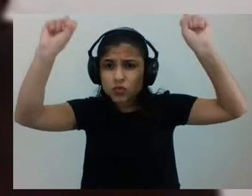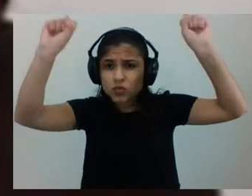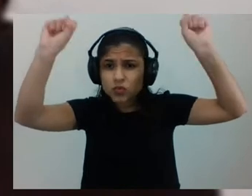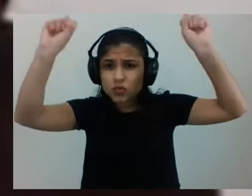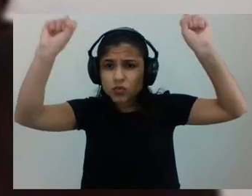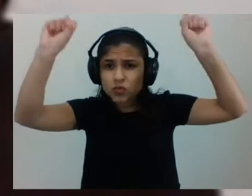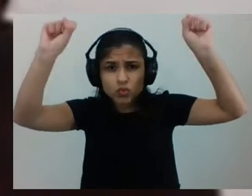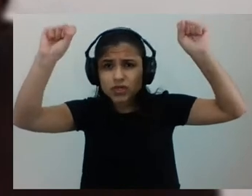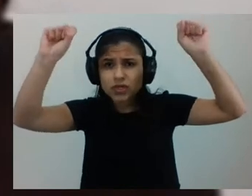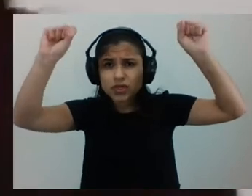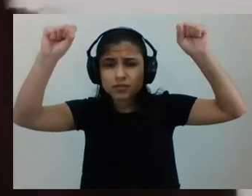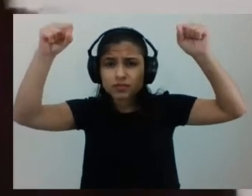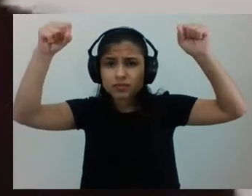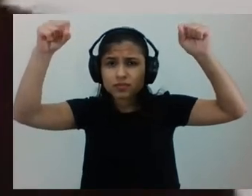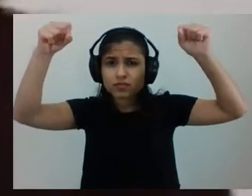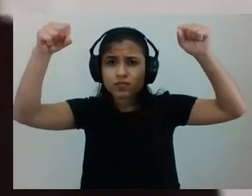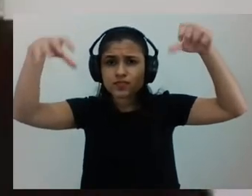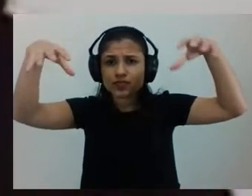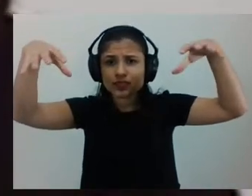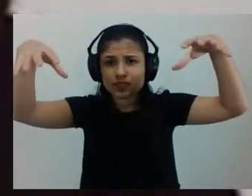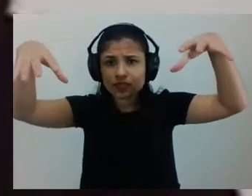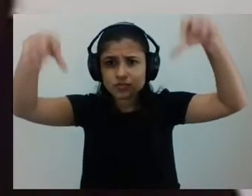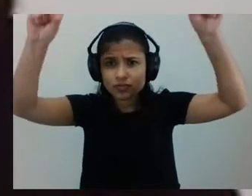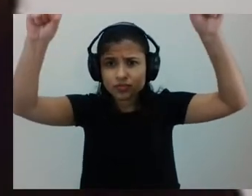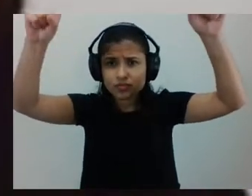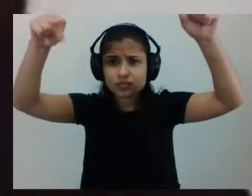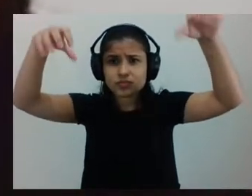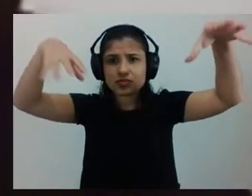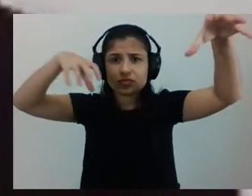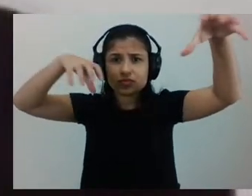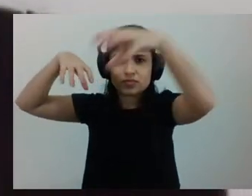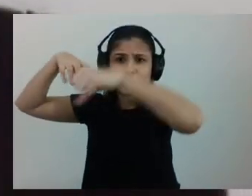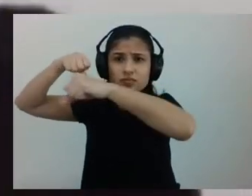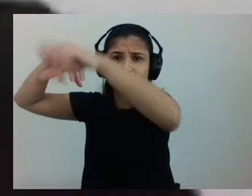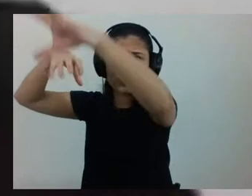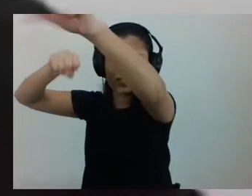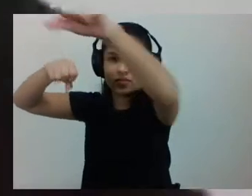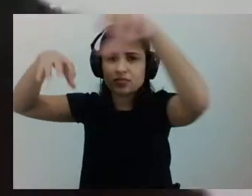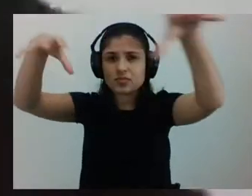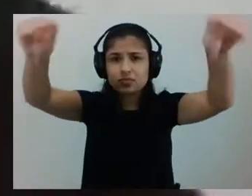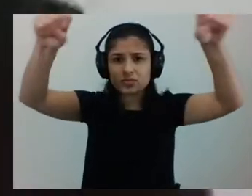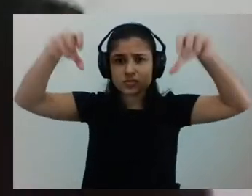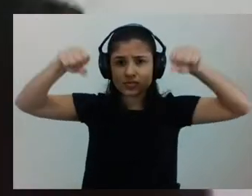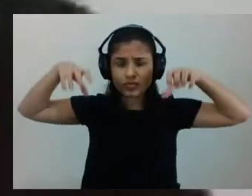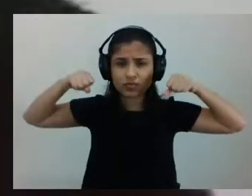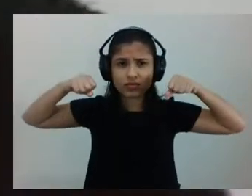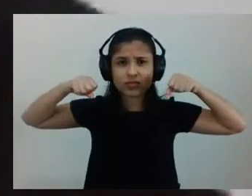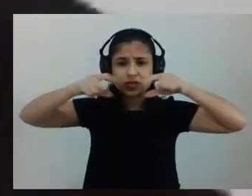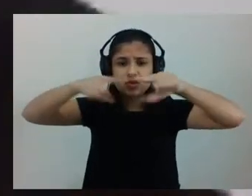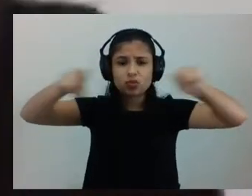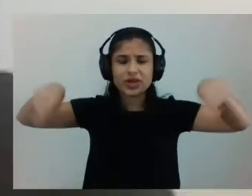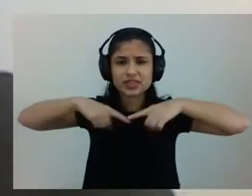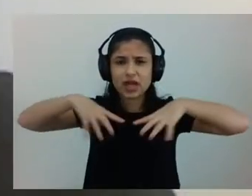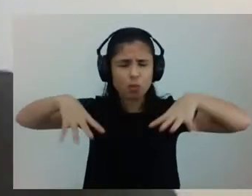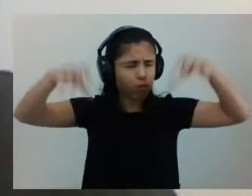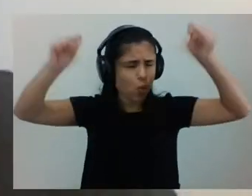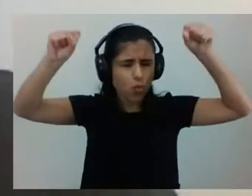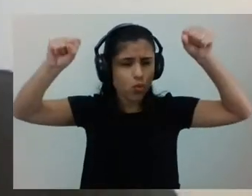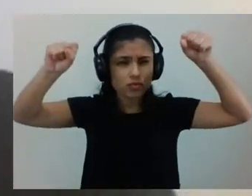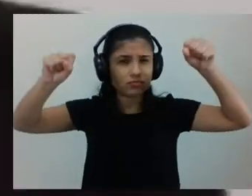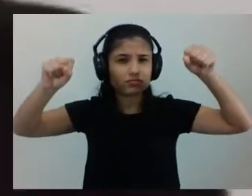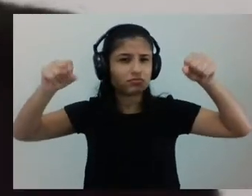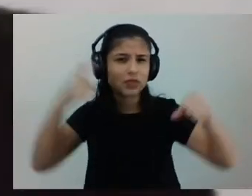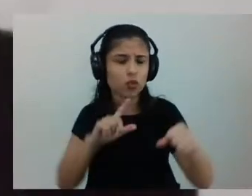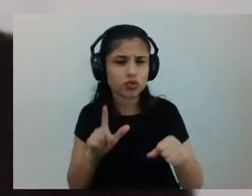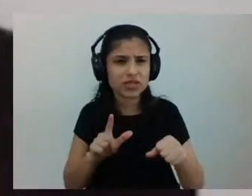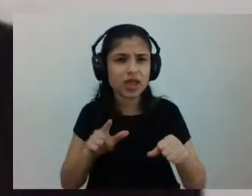desligam perpendicular. Não se deixar a sala escura. Ok? Nós teríamos depois... Isso é parte de infraestrutura, ok? Isso é